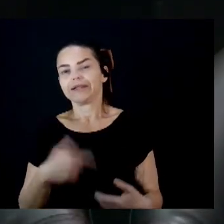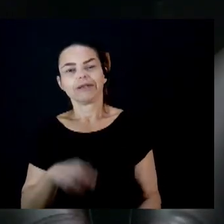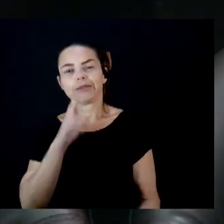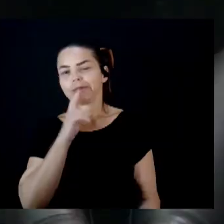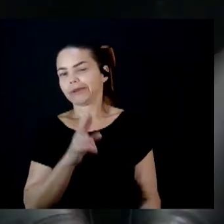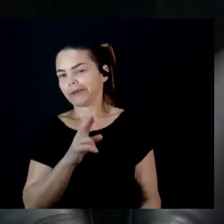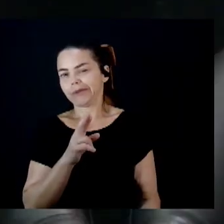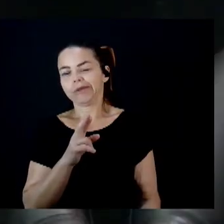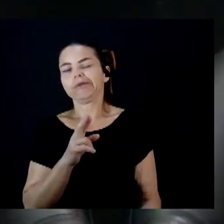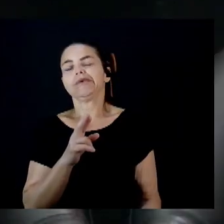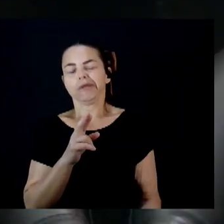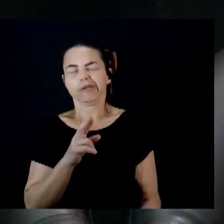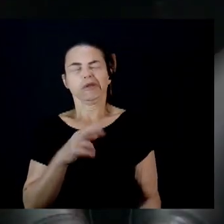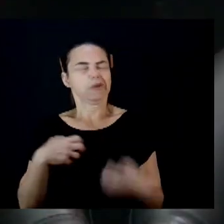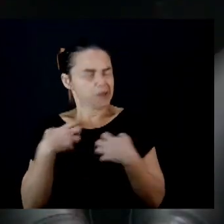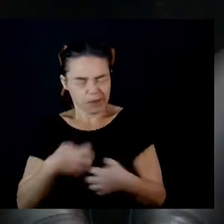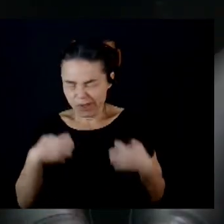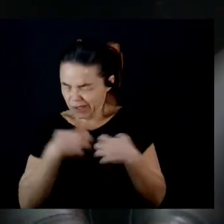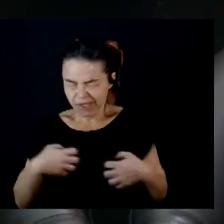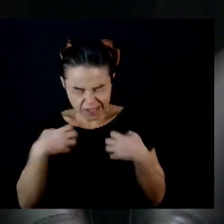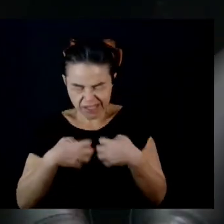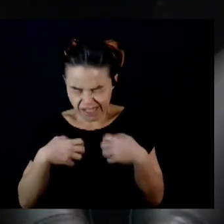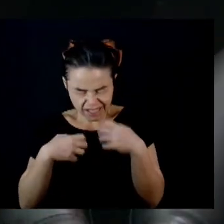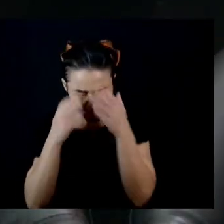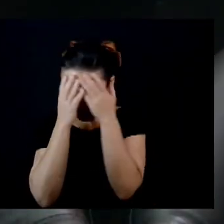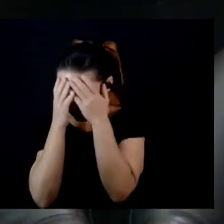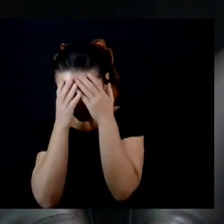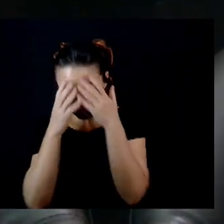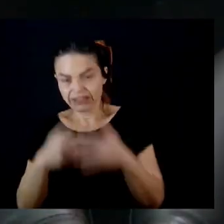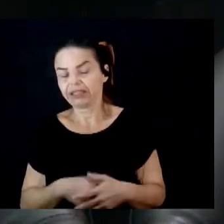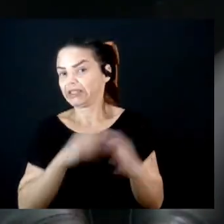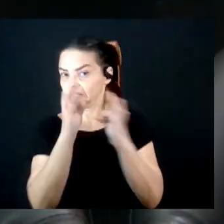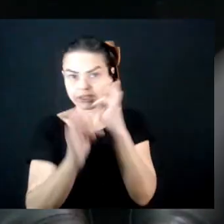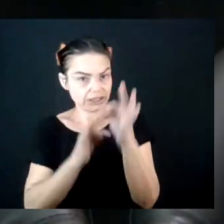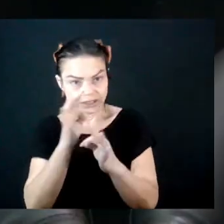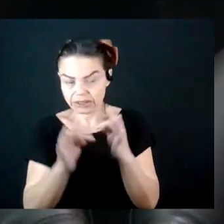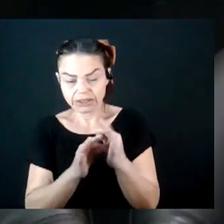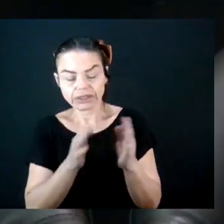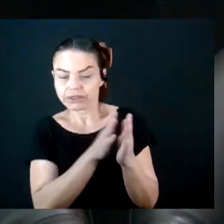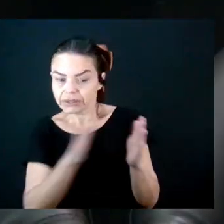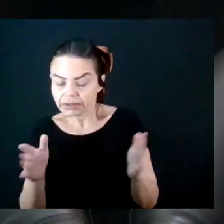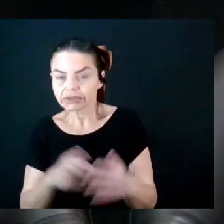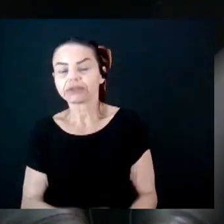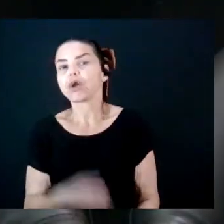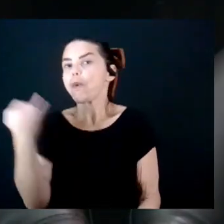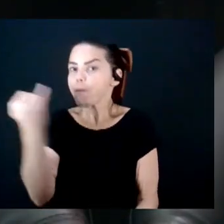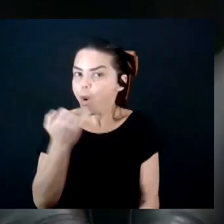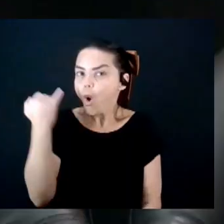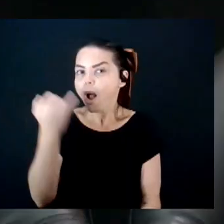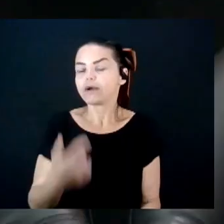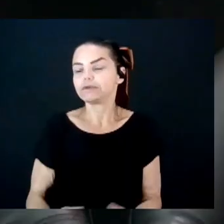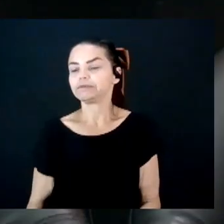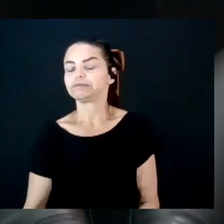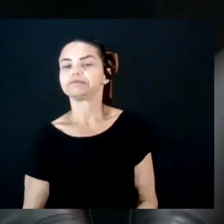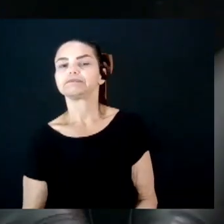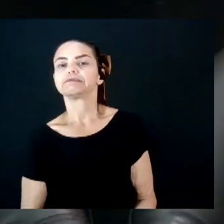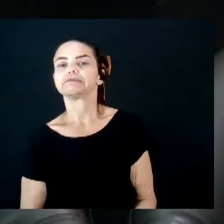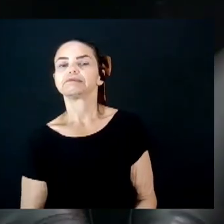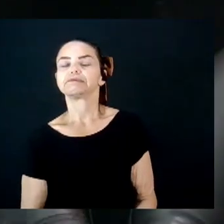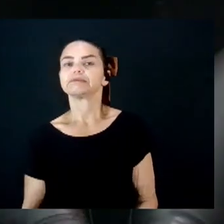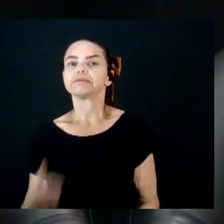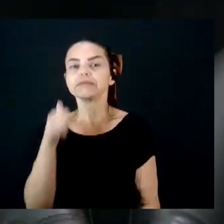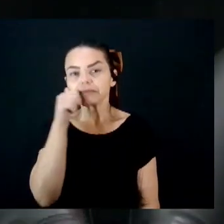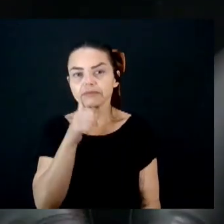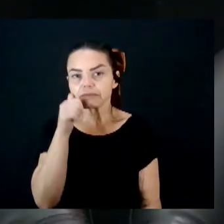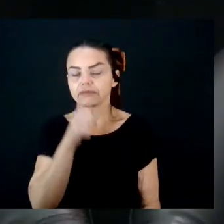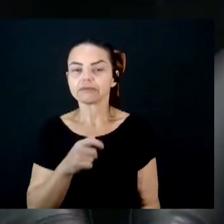é desesperador. O processo terapêutico, nessa fase, eu falo que é fundamental, porque essa mulher não se reconhece mais.